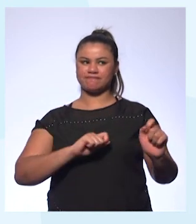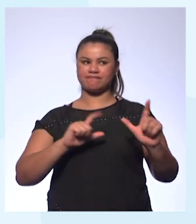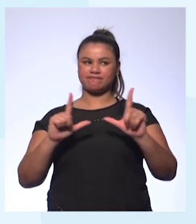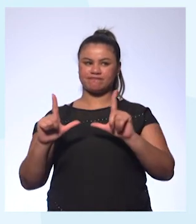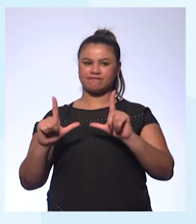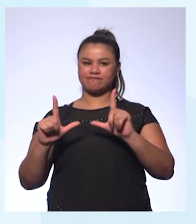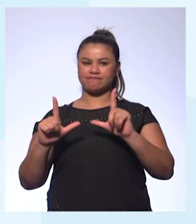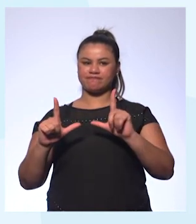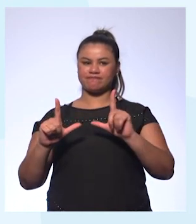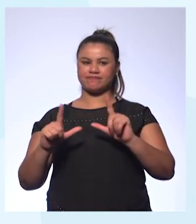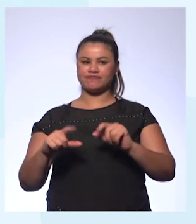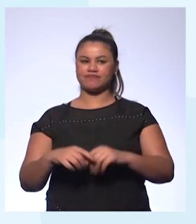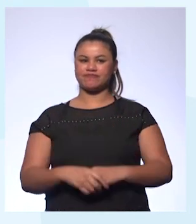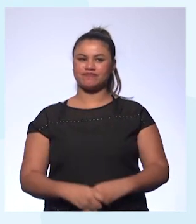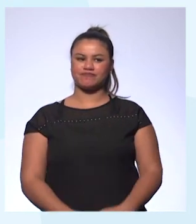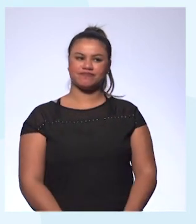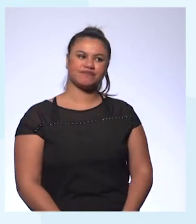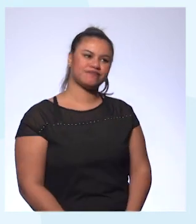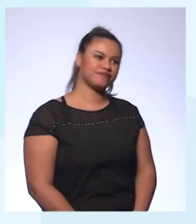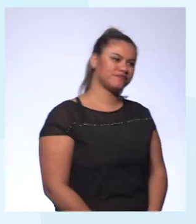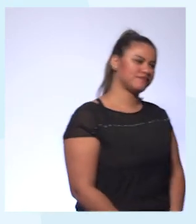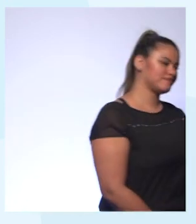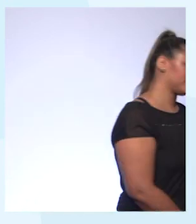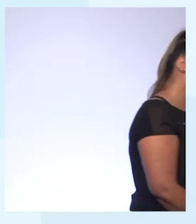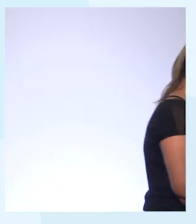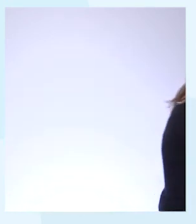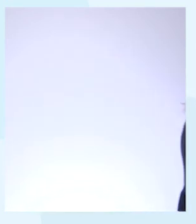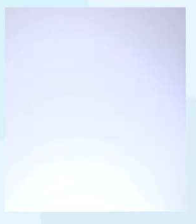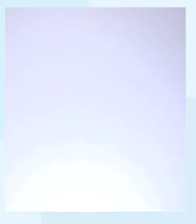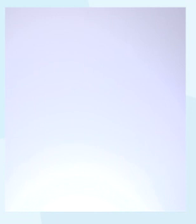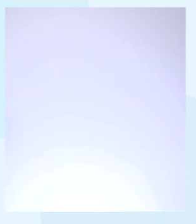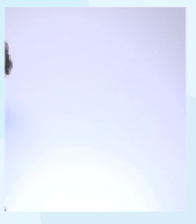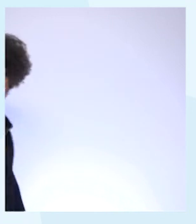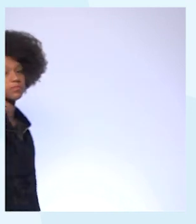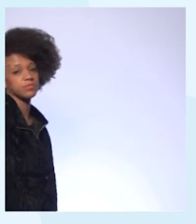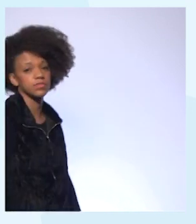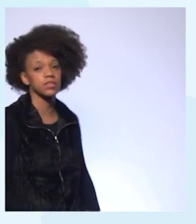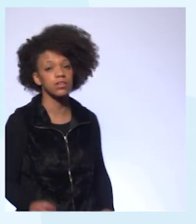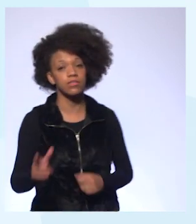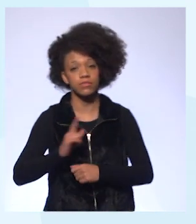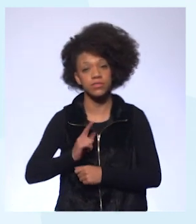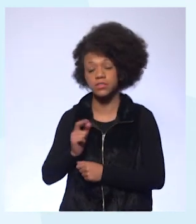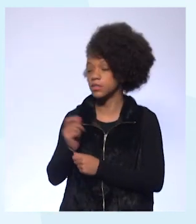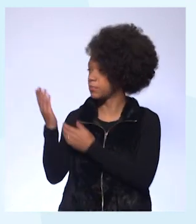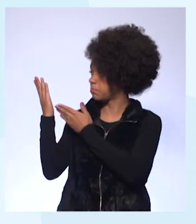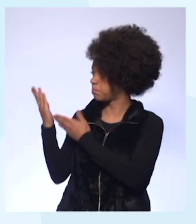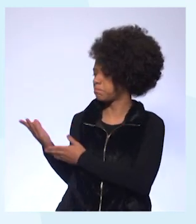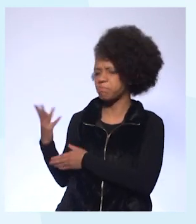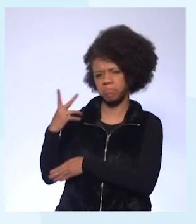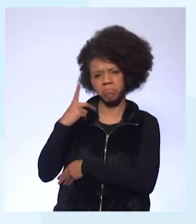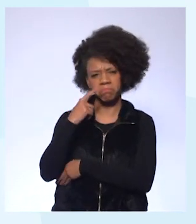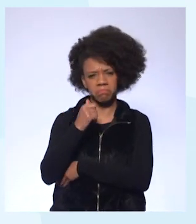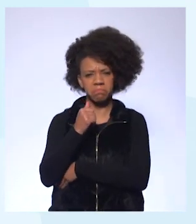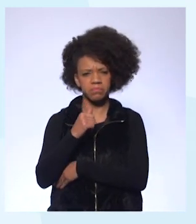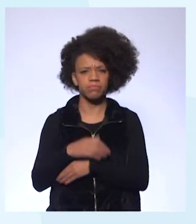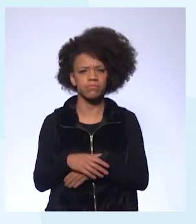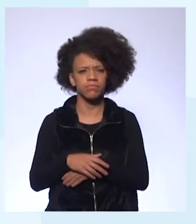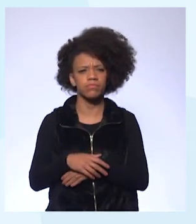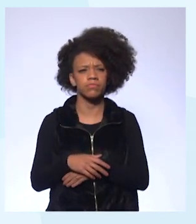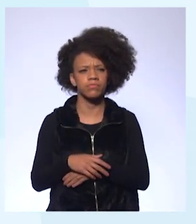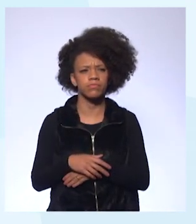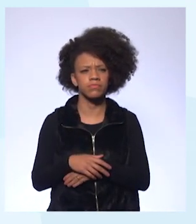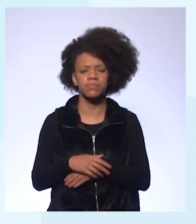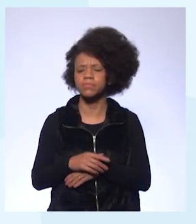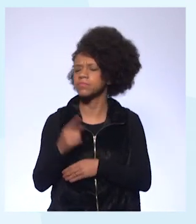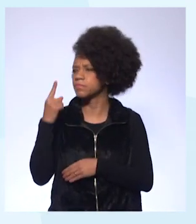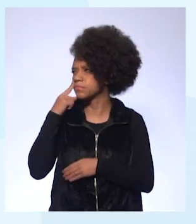tela aí momento Arquivo X você tem essa linda imagem em imagem né Então olha só se você ver o átomo